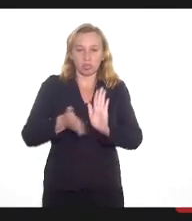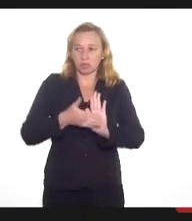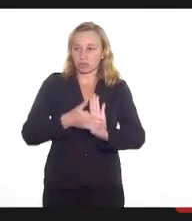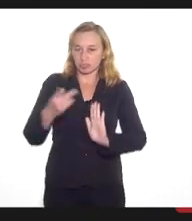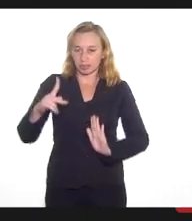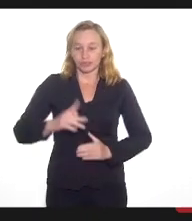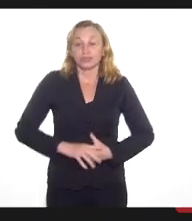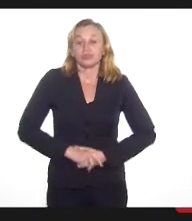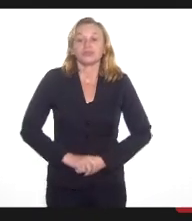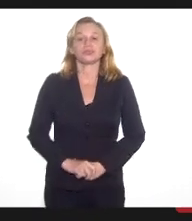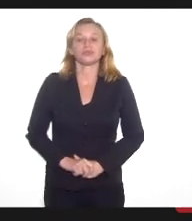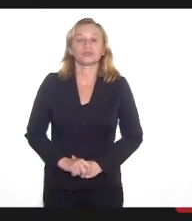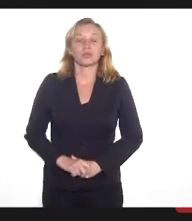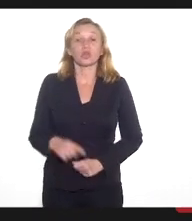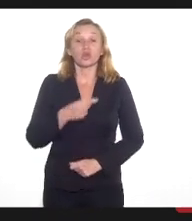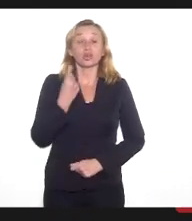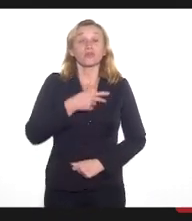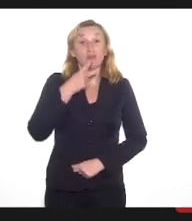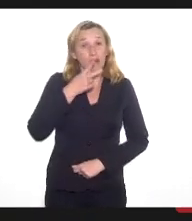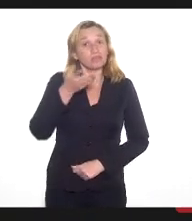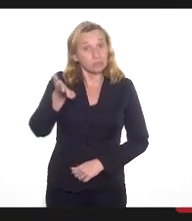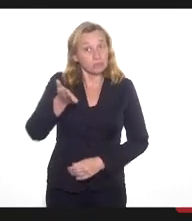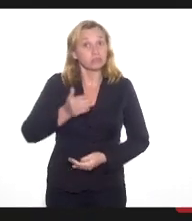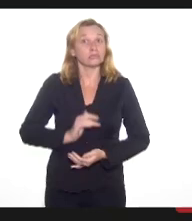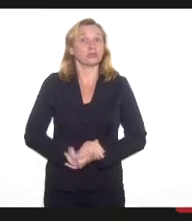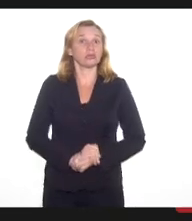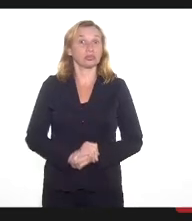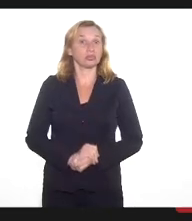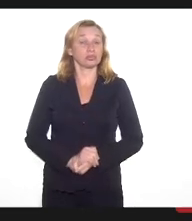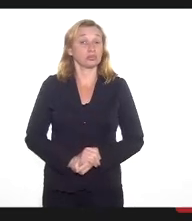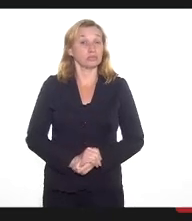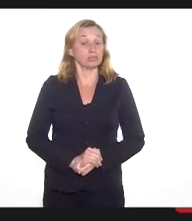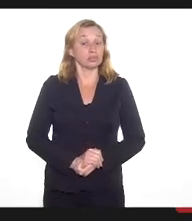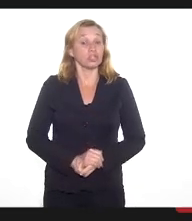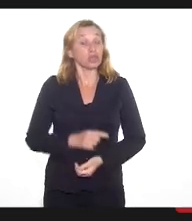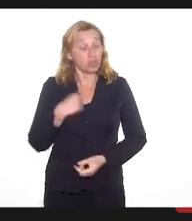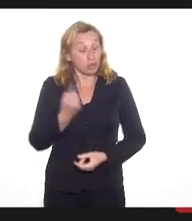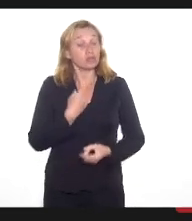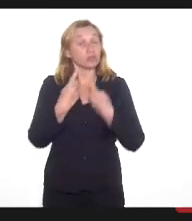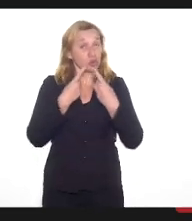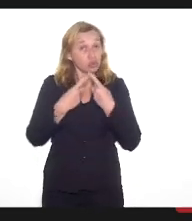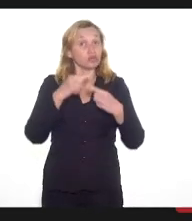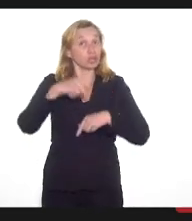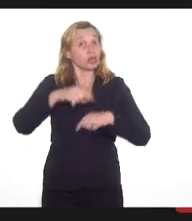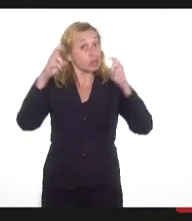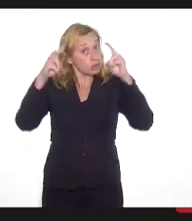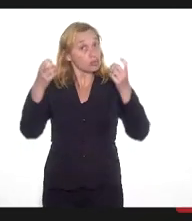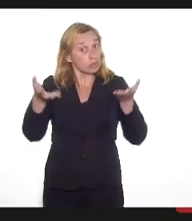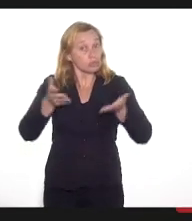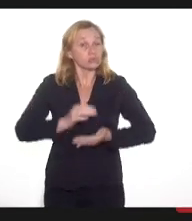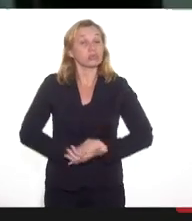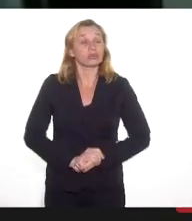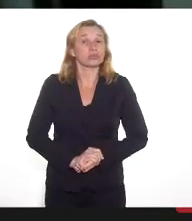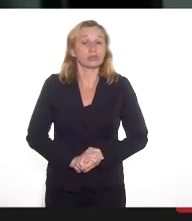e enfim nós estamos falando adw e é isso que a gente está debatendo aqui